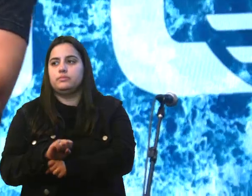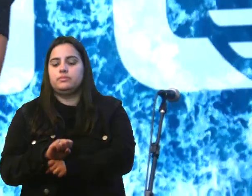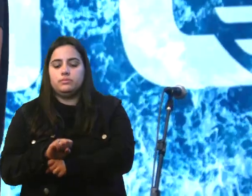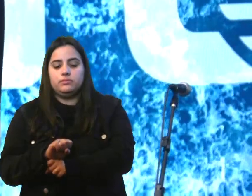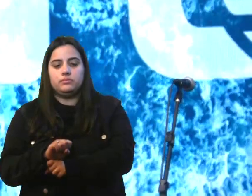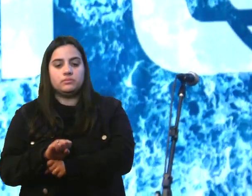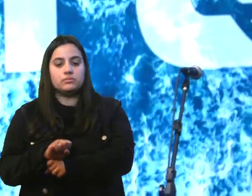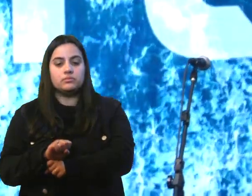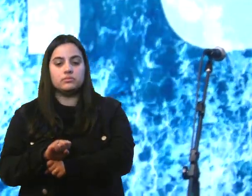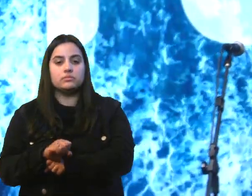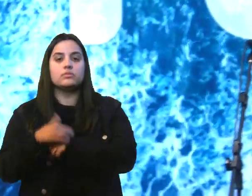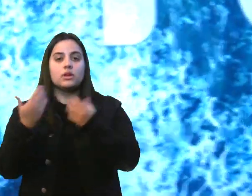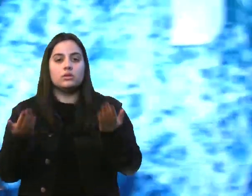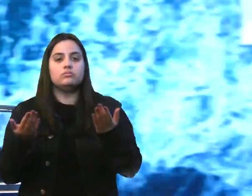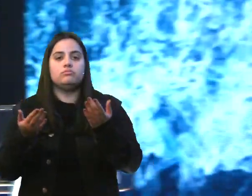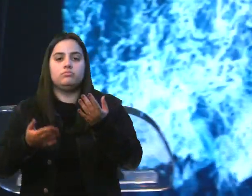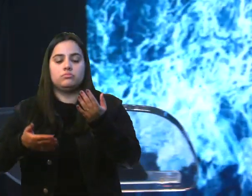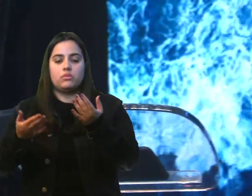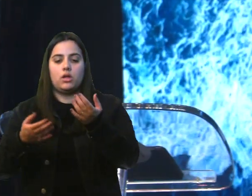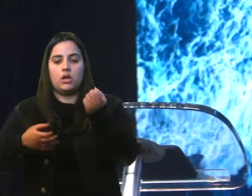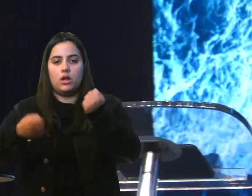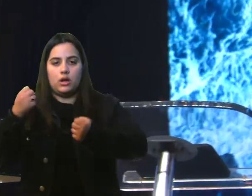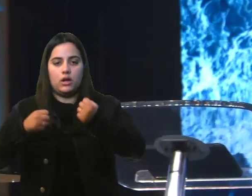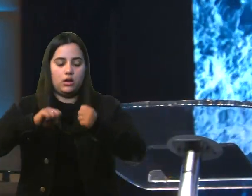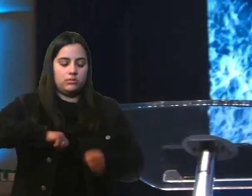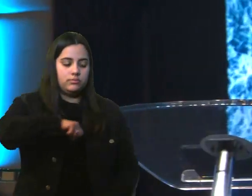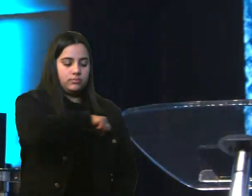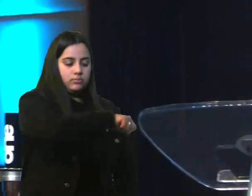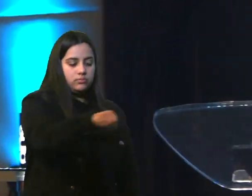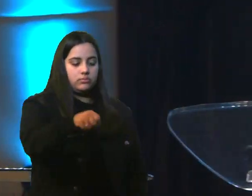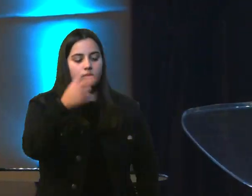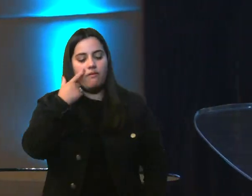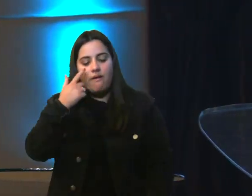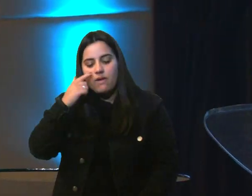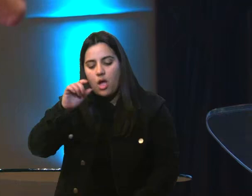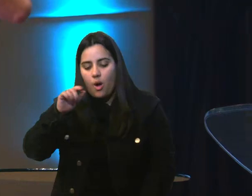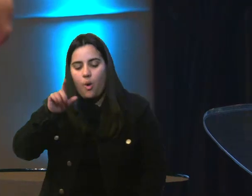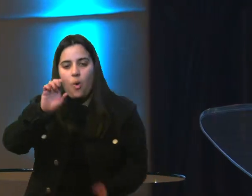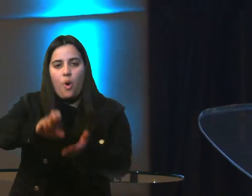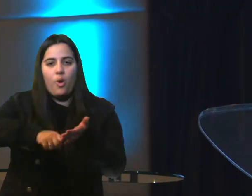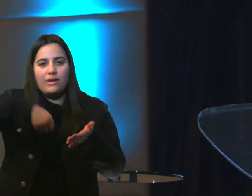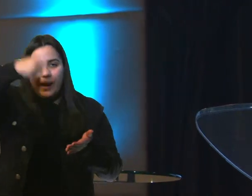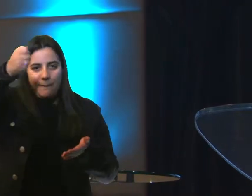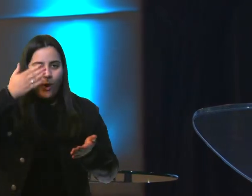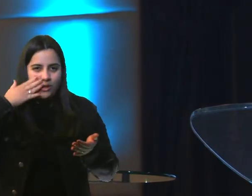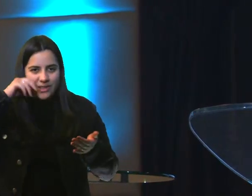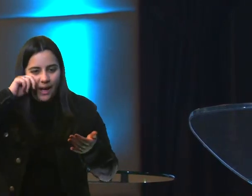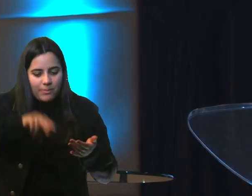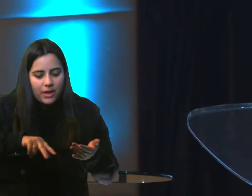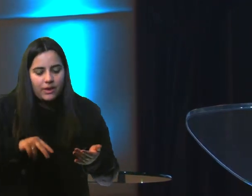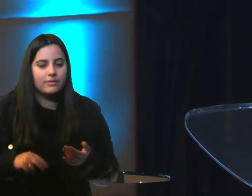viu, você desce do carro, abre o capô. Por que você abre o capô? Não sei também, mas é porque todo mundo faz.